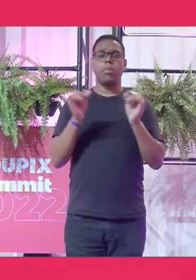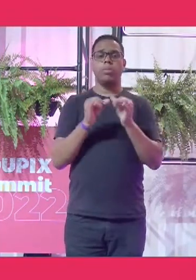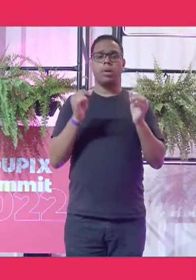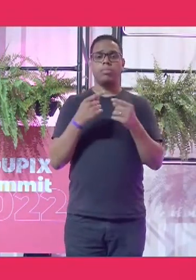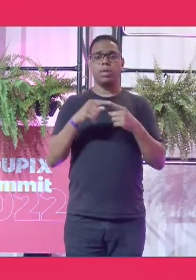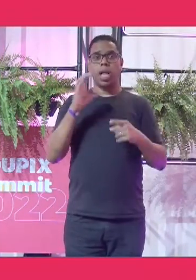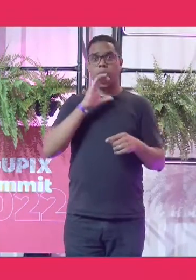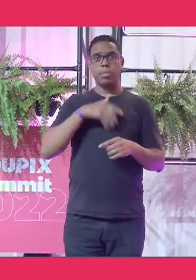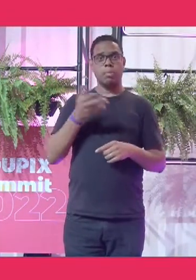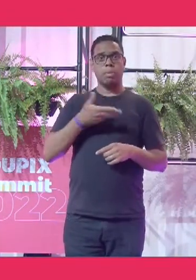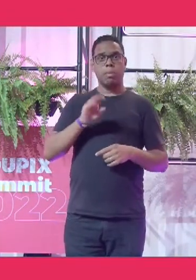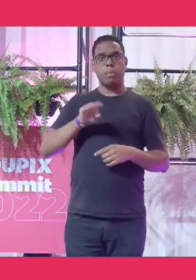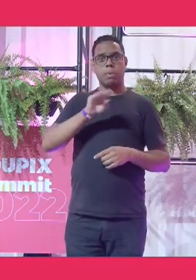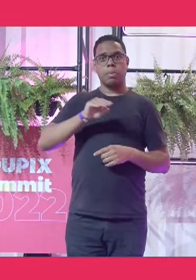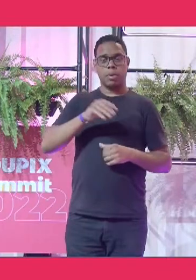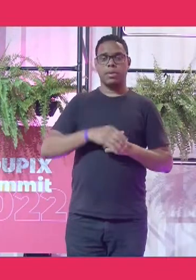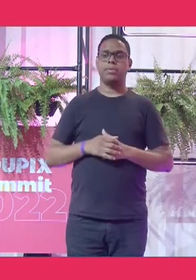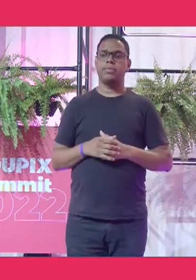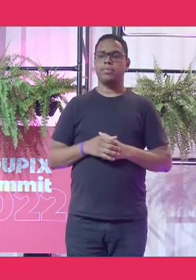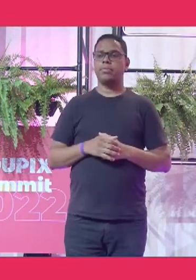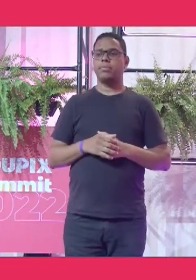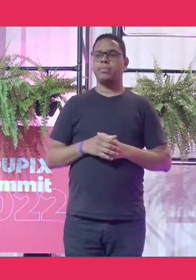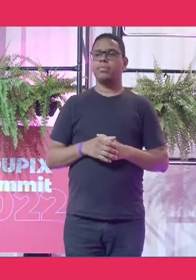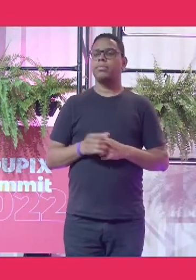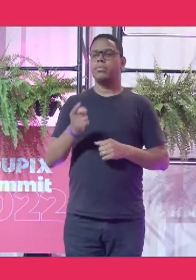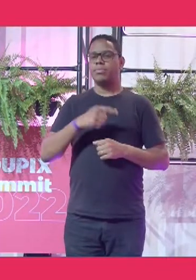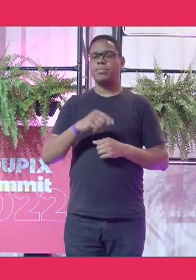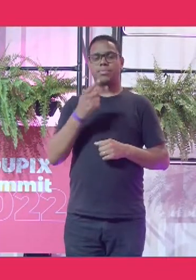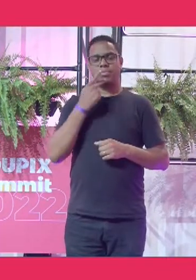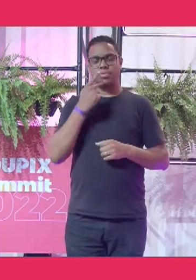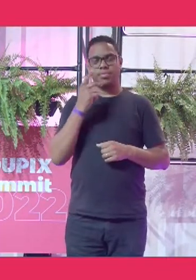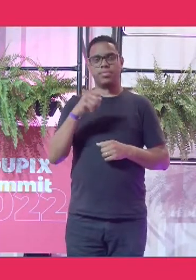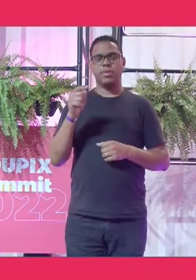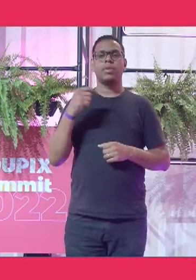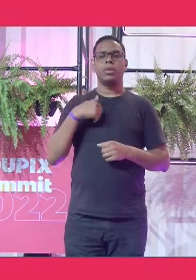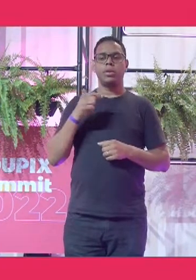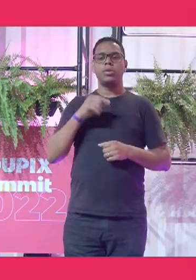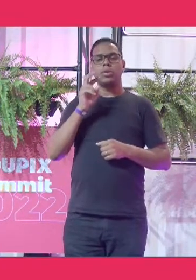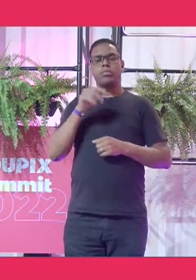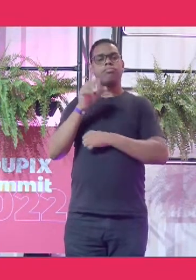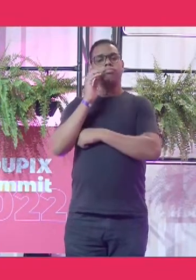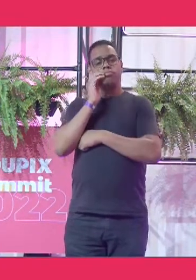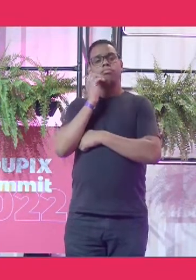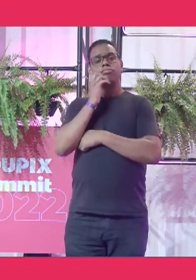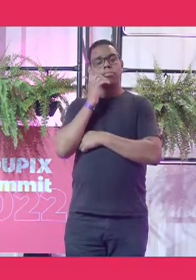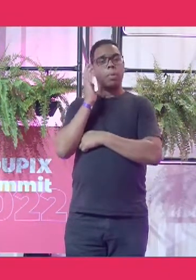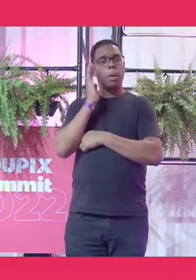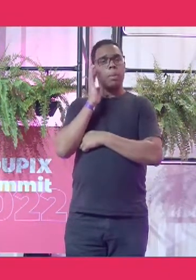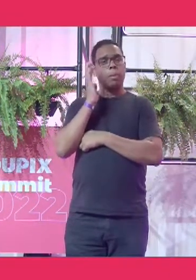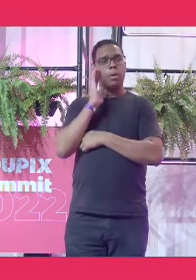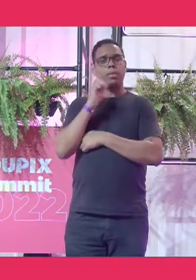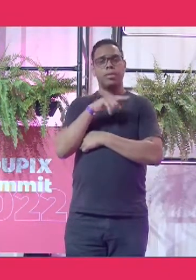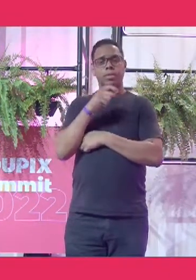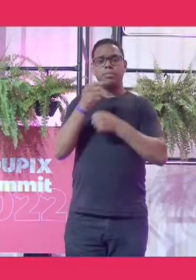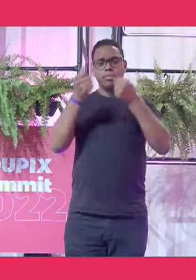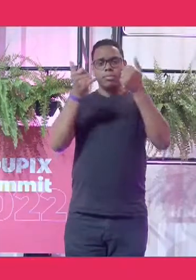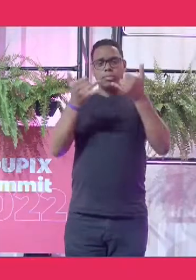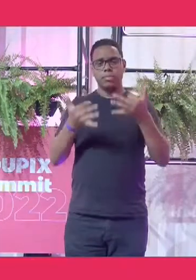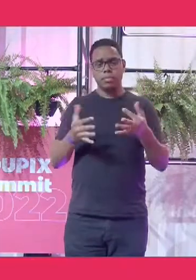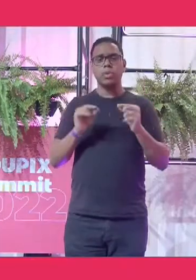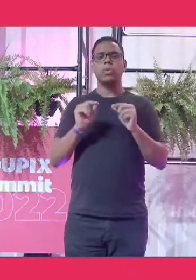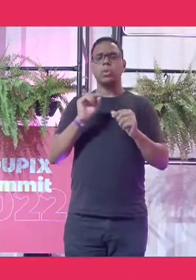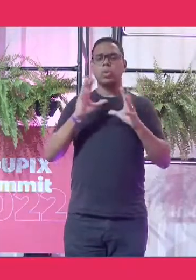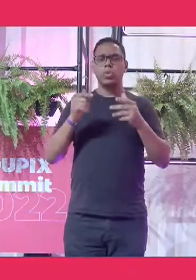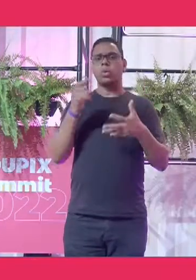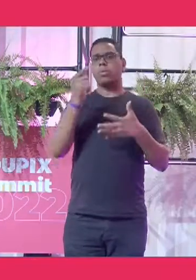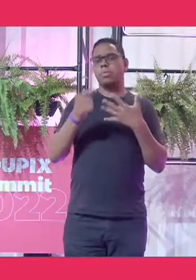precisa falar rápido. Gente, e vocês estão dando os depoimentos de vocês aqui, eu tô só ouvindo atentamente, vocês descreveram toda